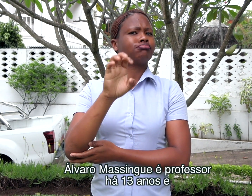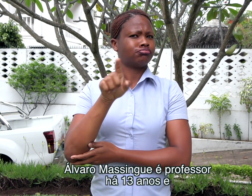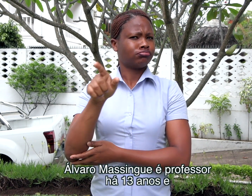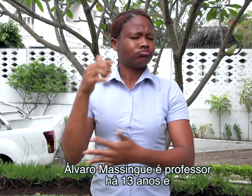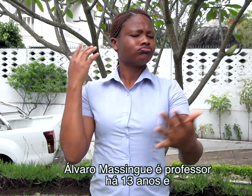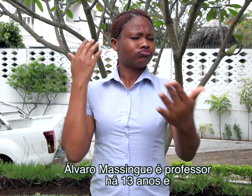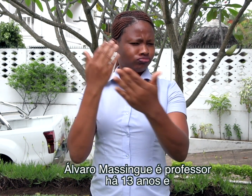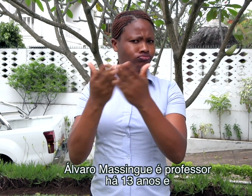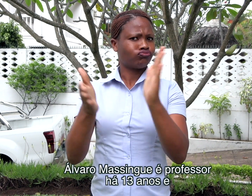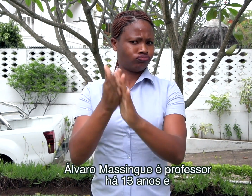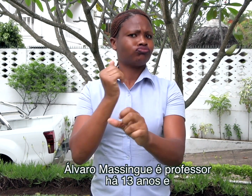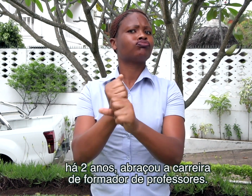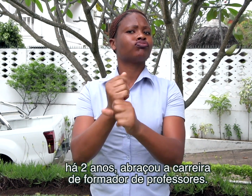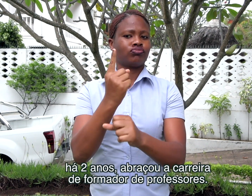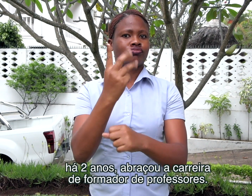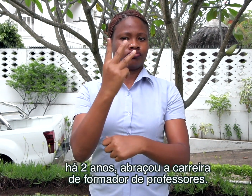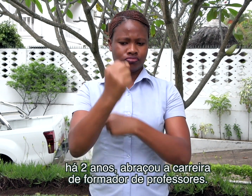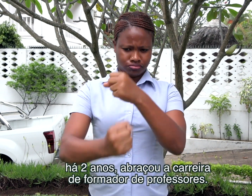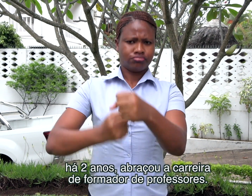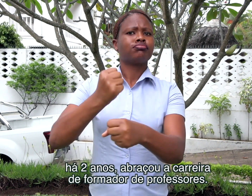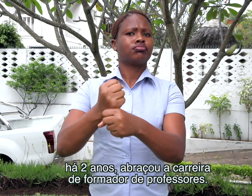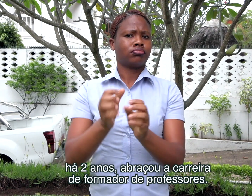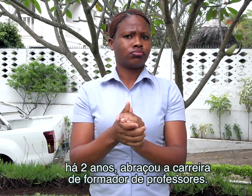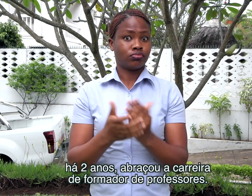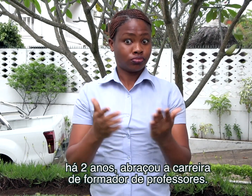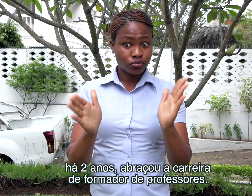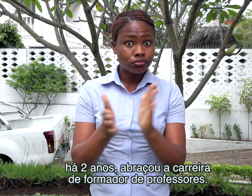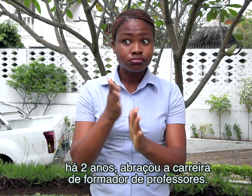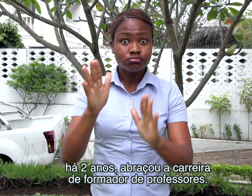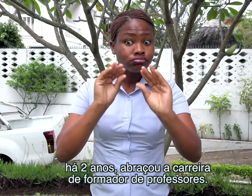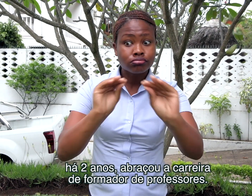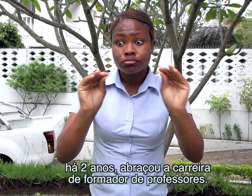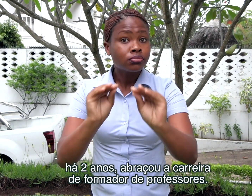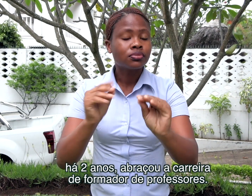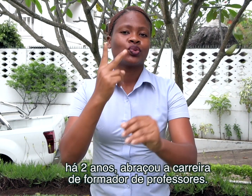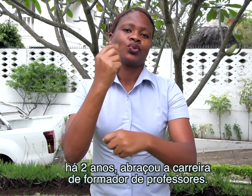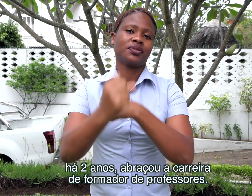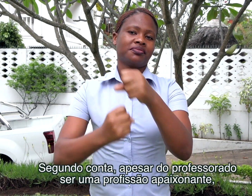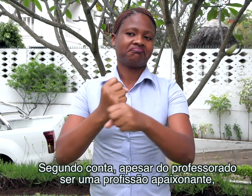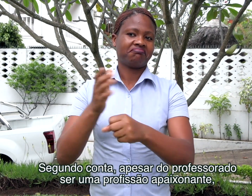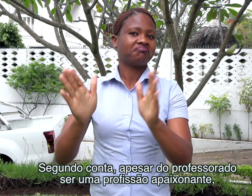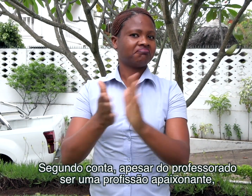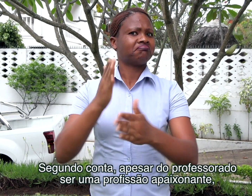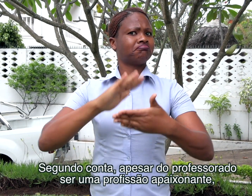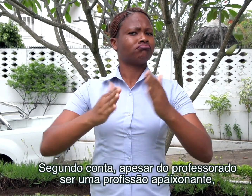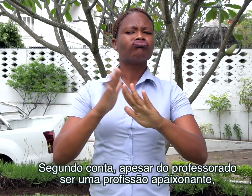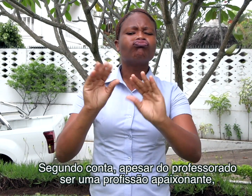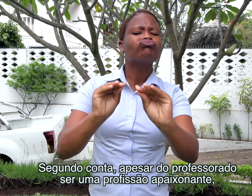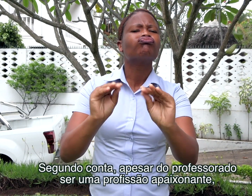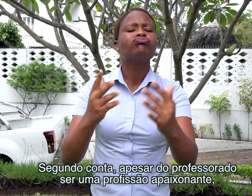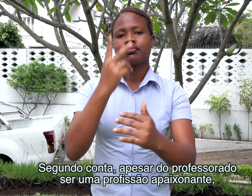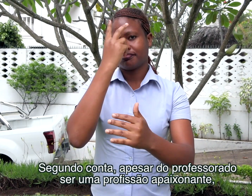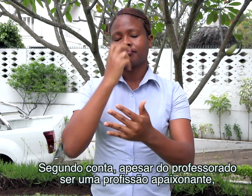Álvaro Massinga é professor há 13 anos e há 2 abraçou a carreira de formador de professores.